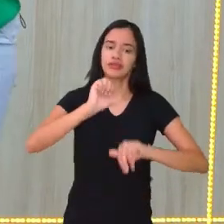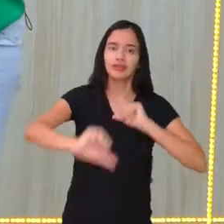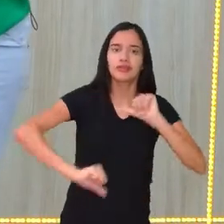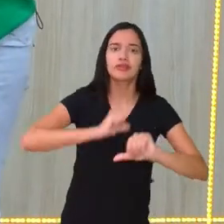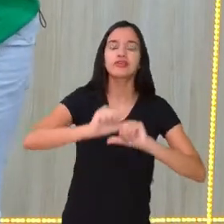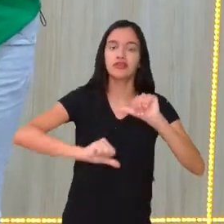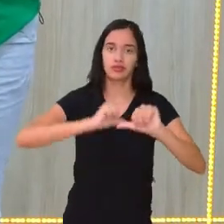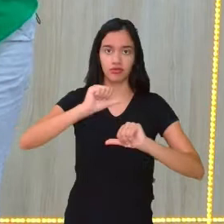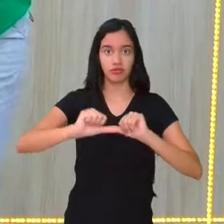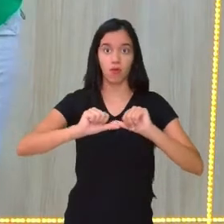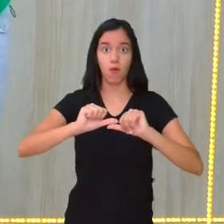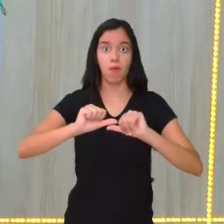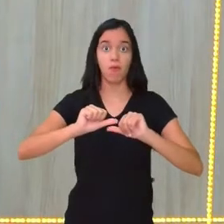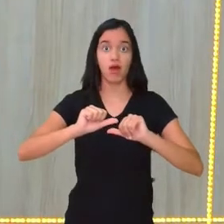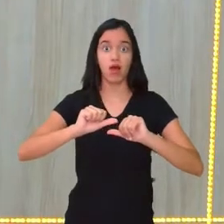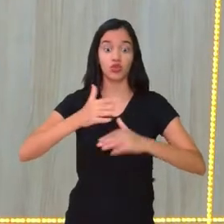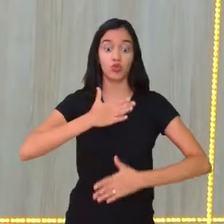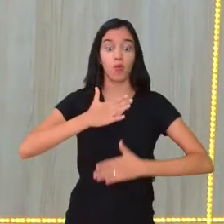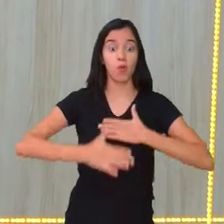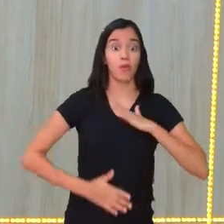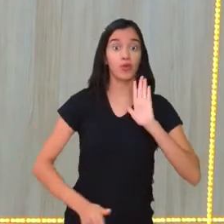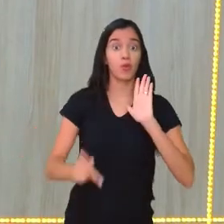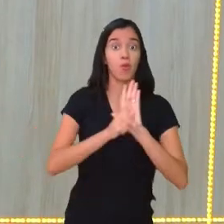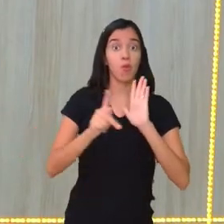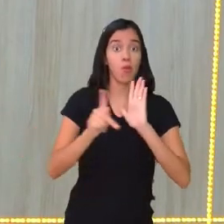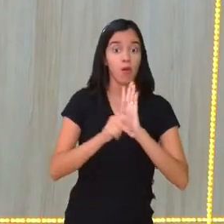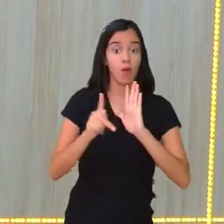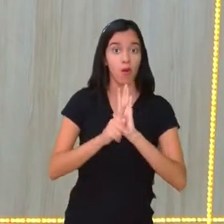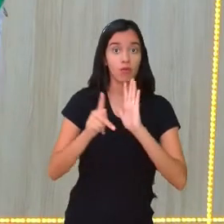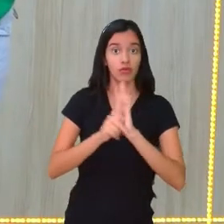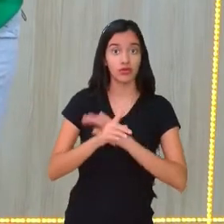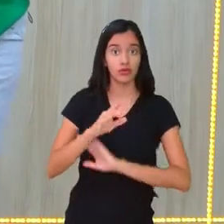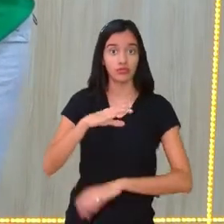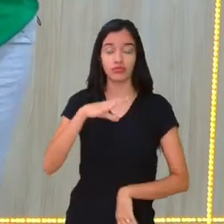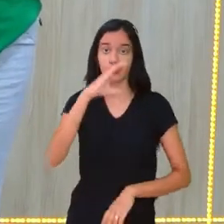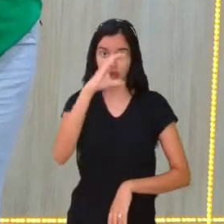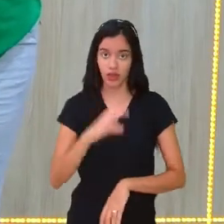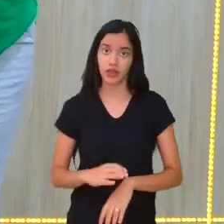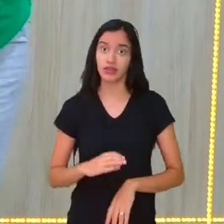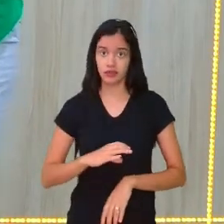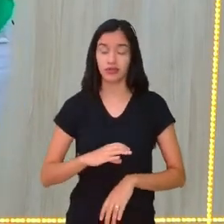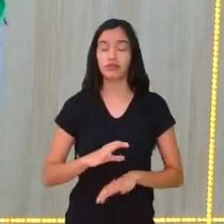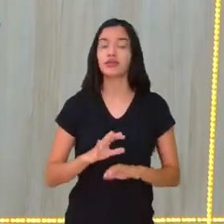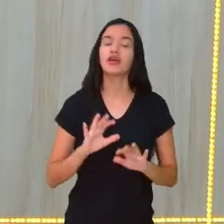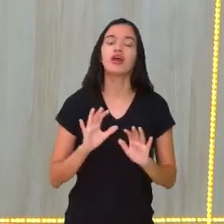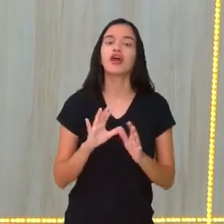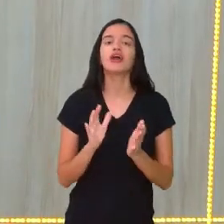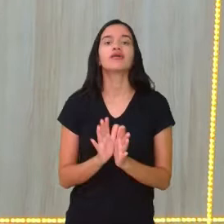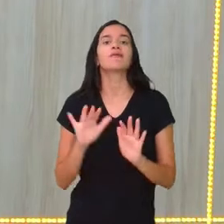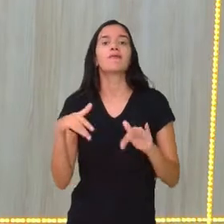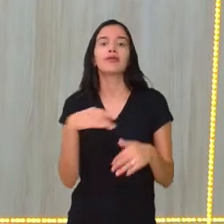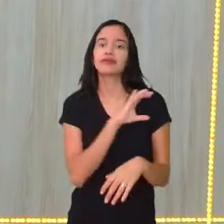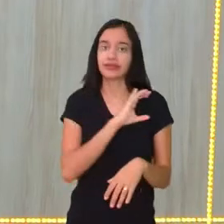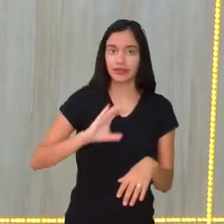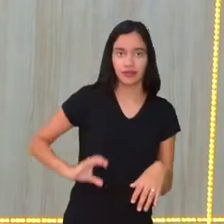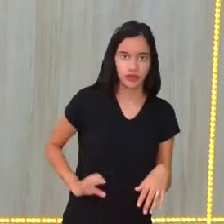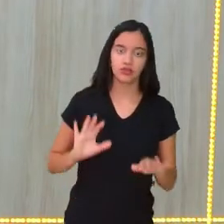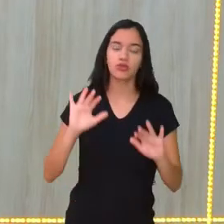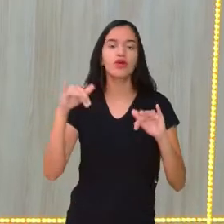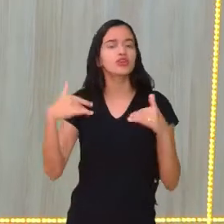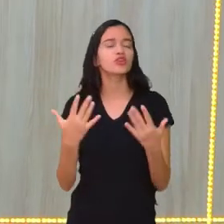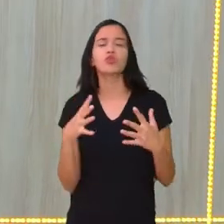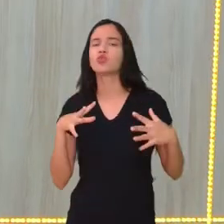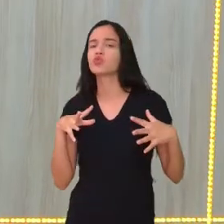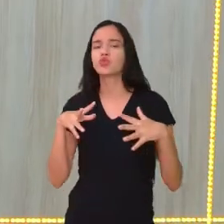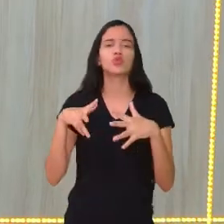é a transubstanciação, que isso é um mistério religioso, um mistério católico. Exato. Né? Então, todos esses mistérios relacionados